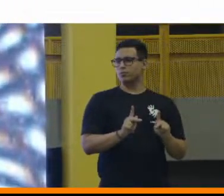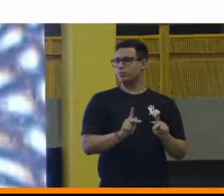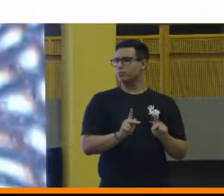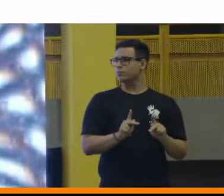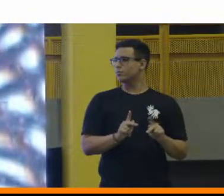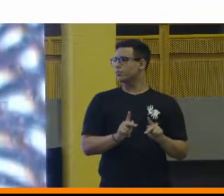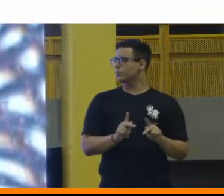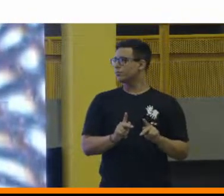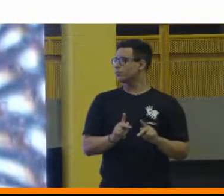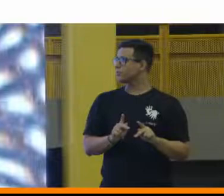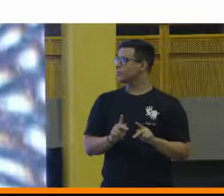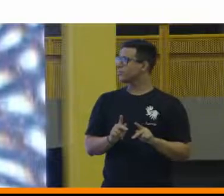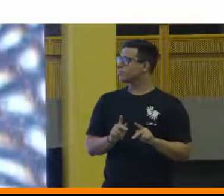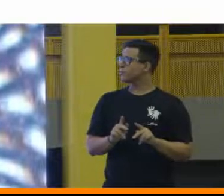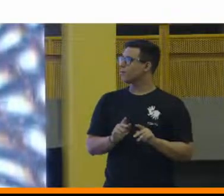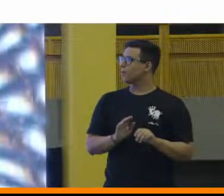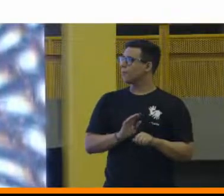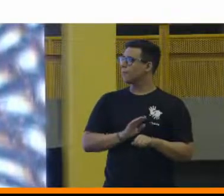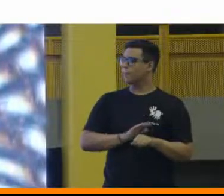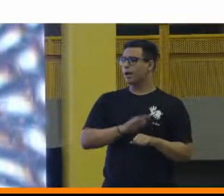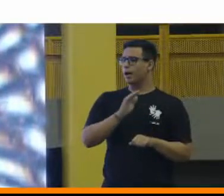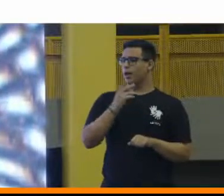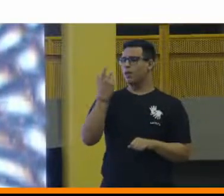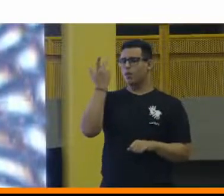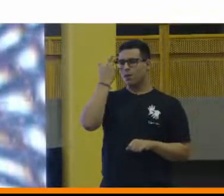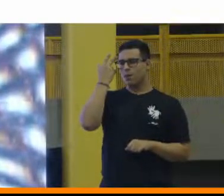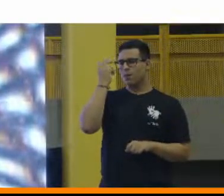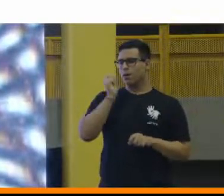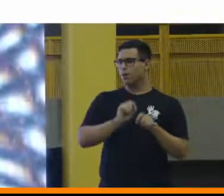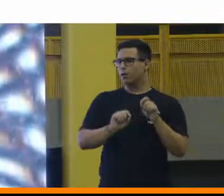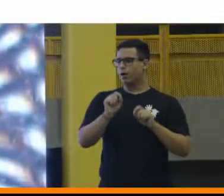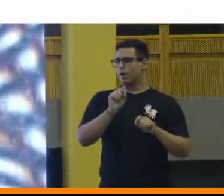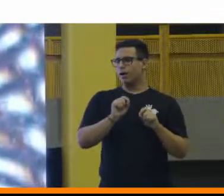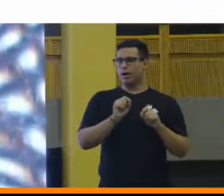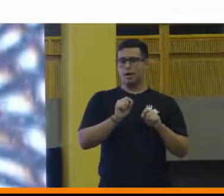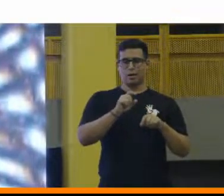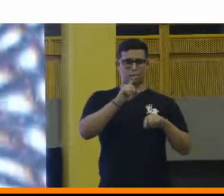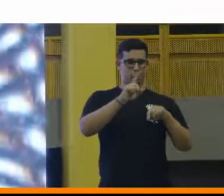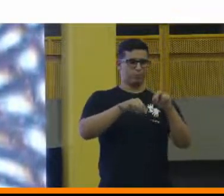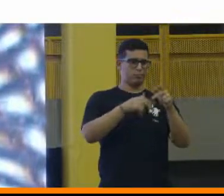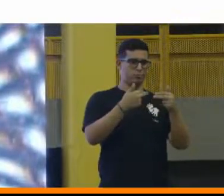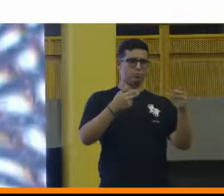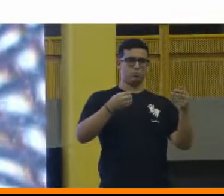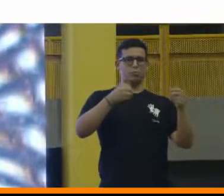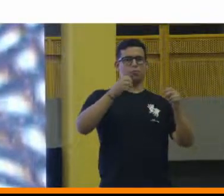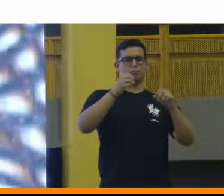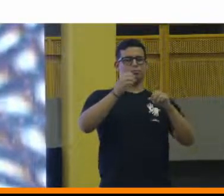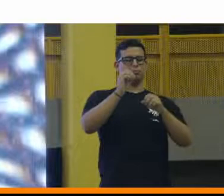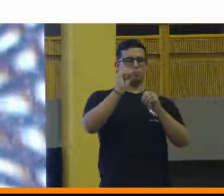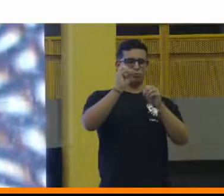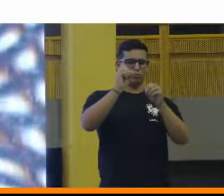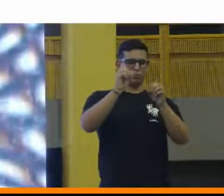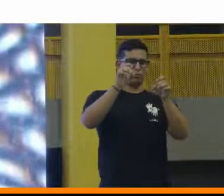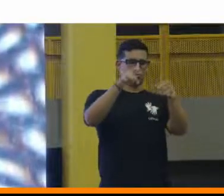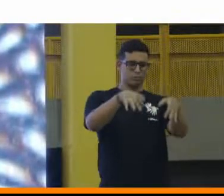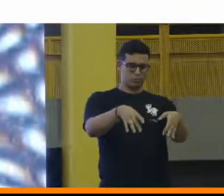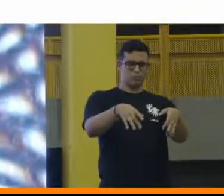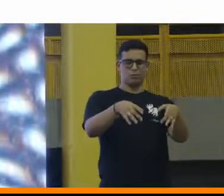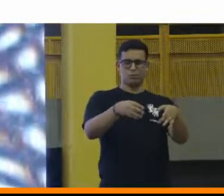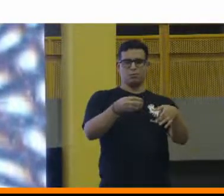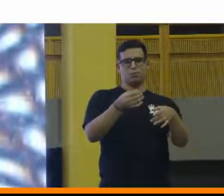O caso mais comum é deixar cair as coisas. Todo mundo aqui já deixou alguma